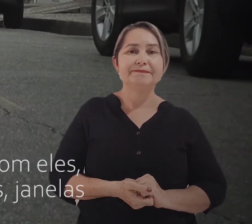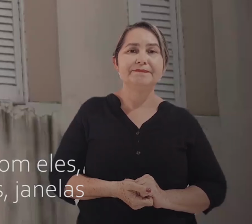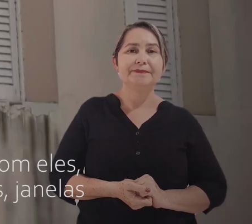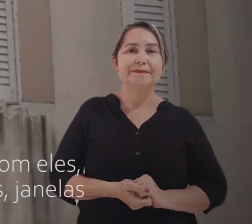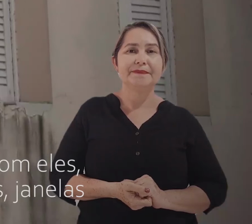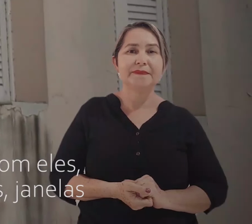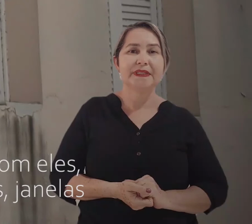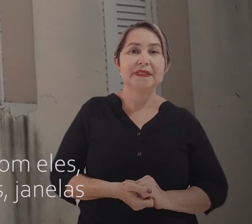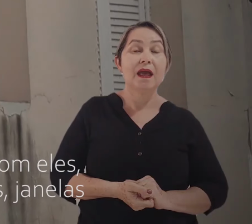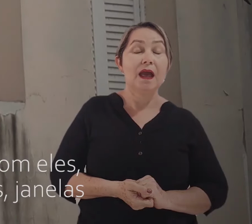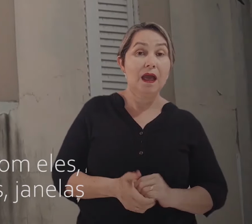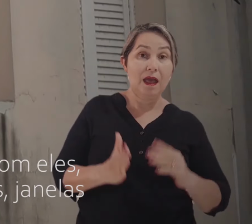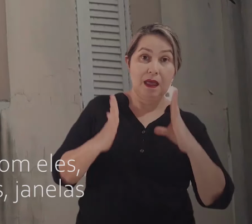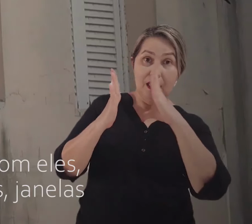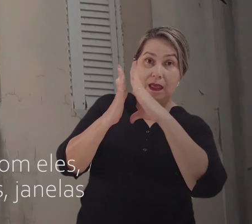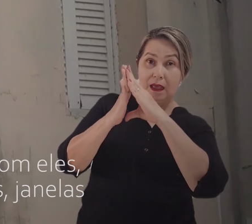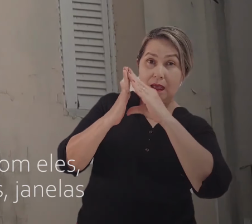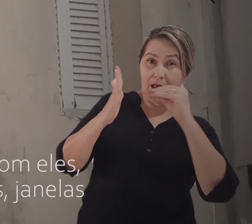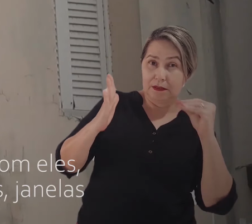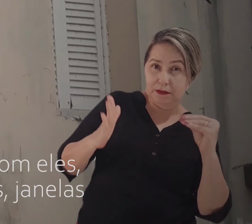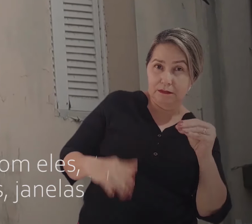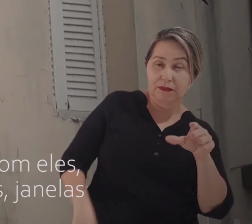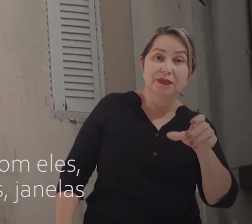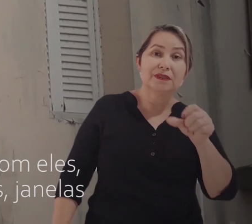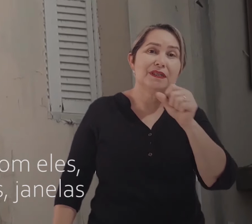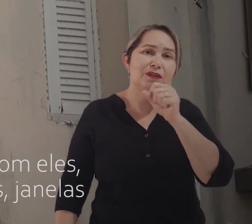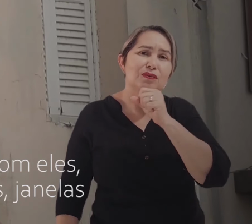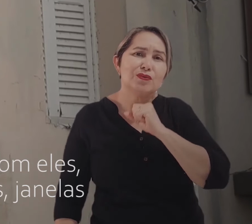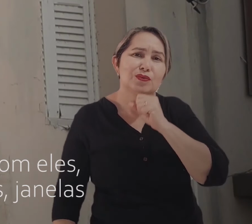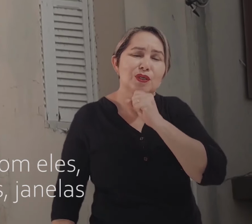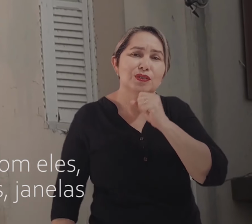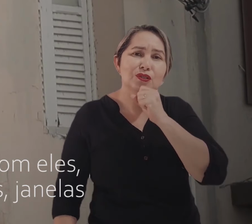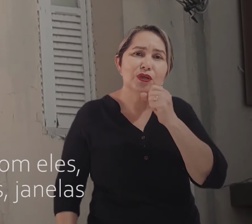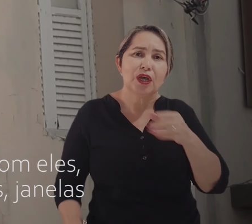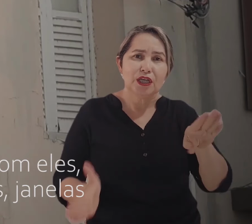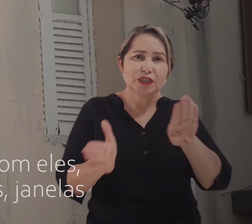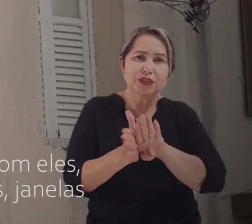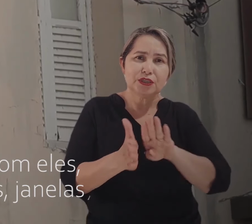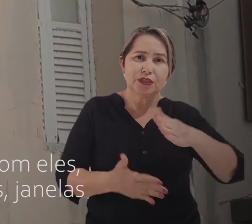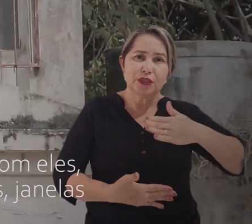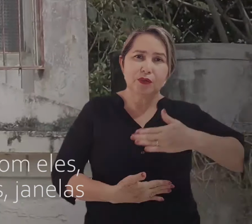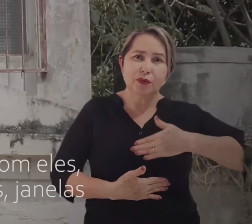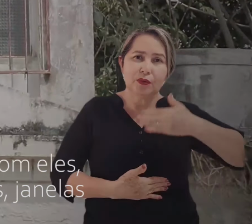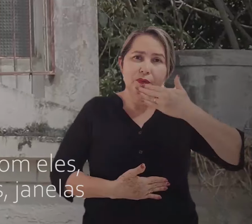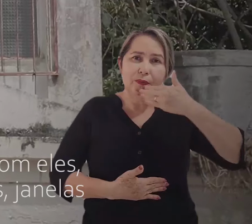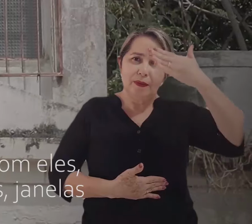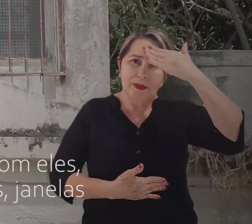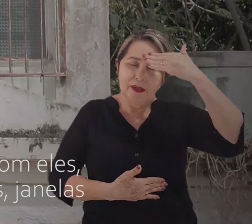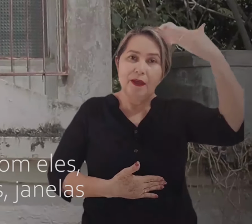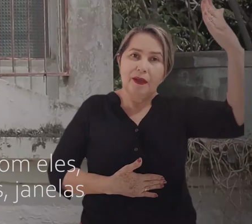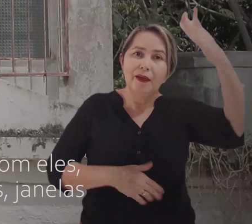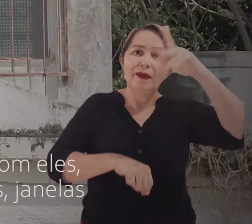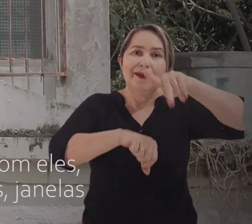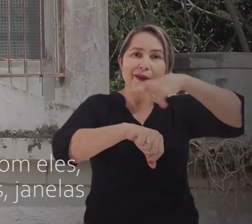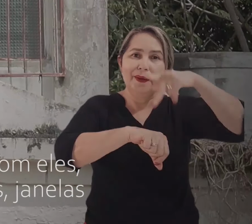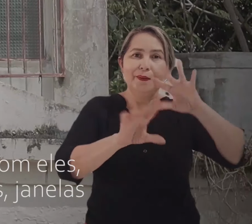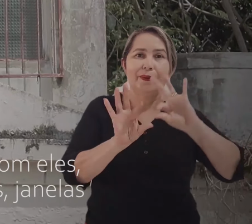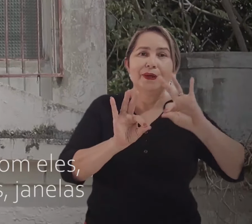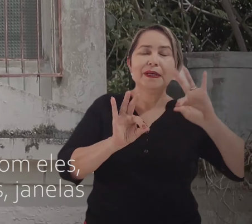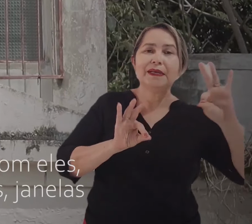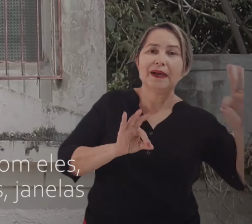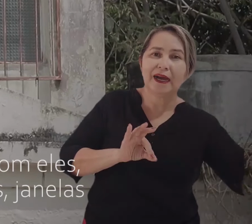Esse modelo aqui era antigo, quando vieram para cá os árabes, as pessoas que... Com eles traziam os costumes